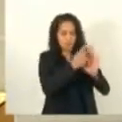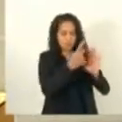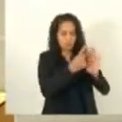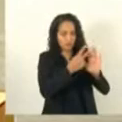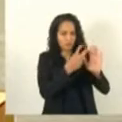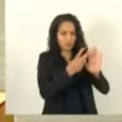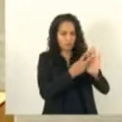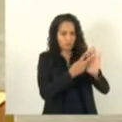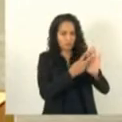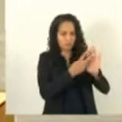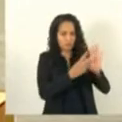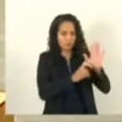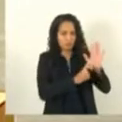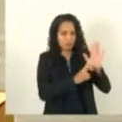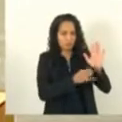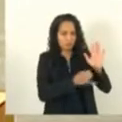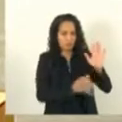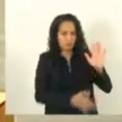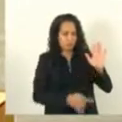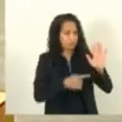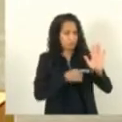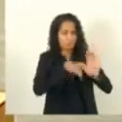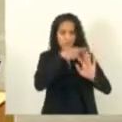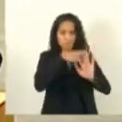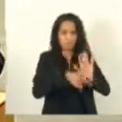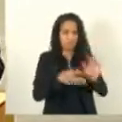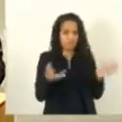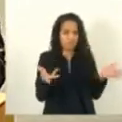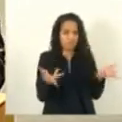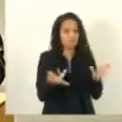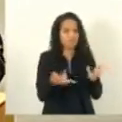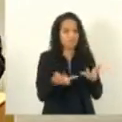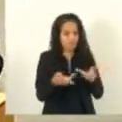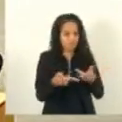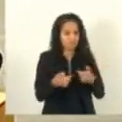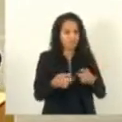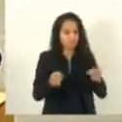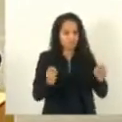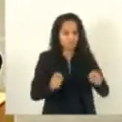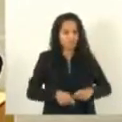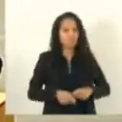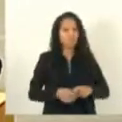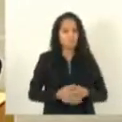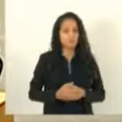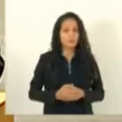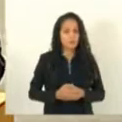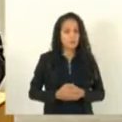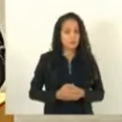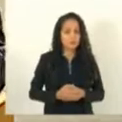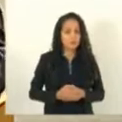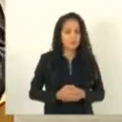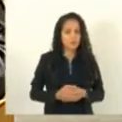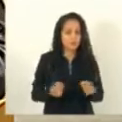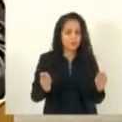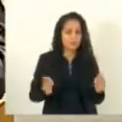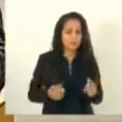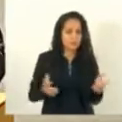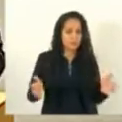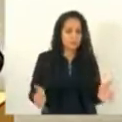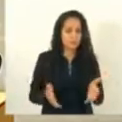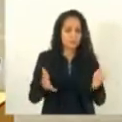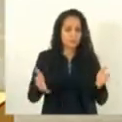projeto do deputado Euclério é um projeto excelente e que poderia, inclusive, estimular as